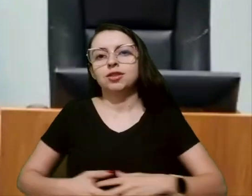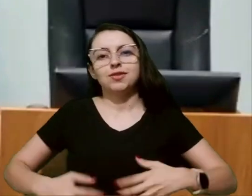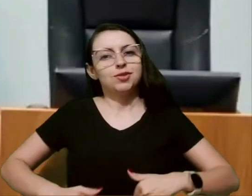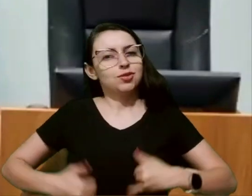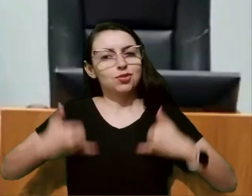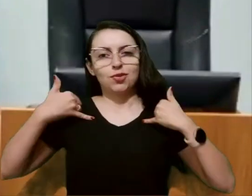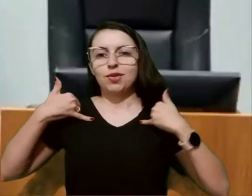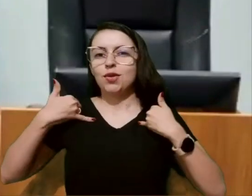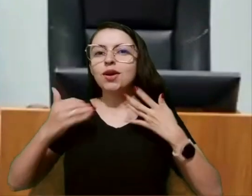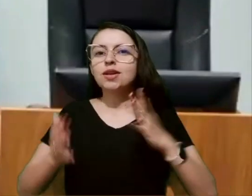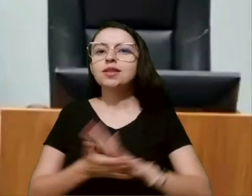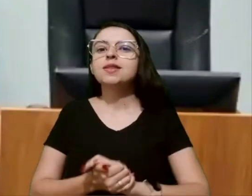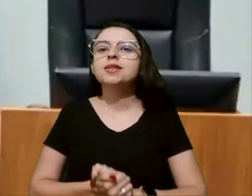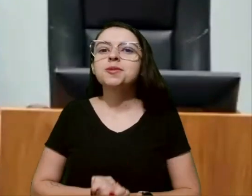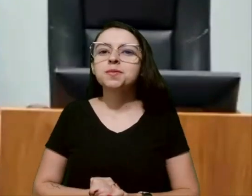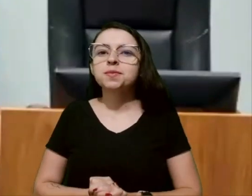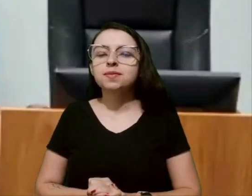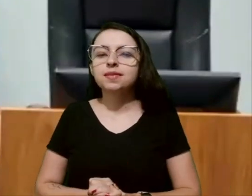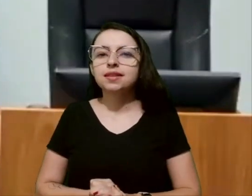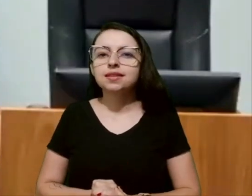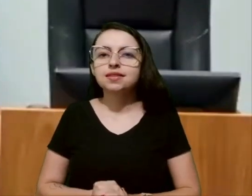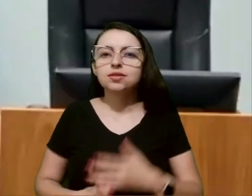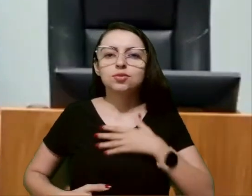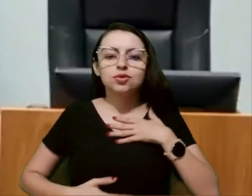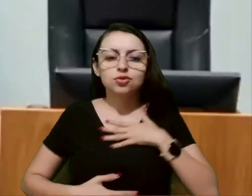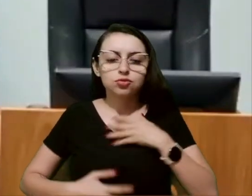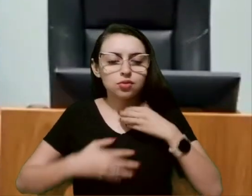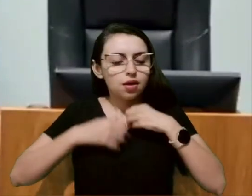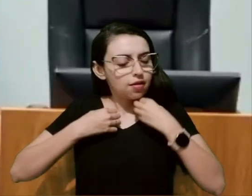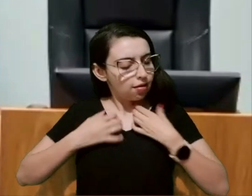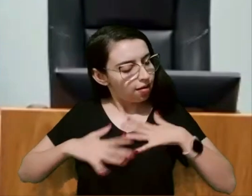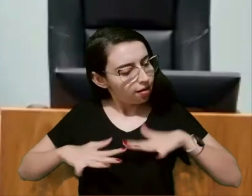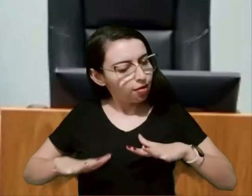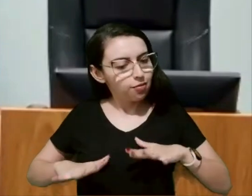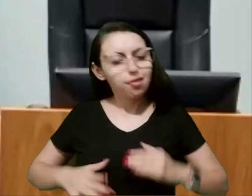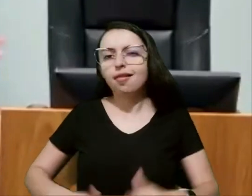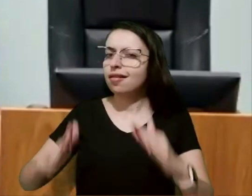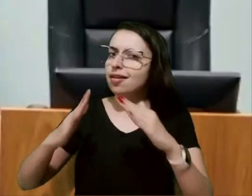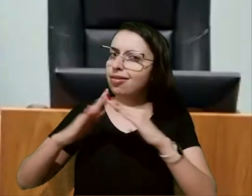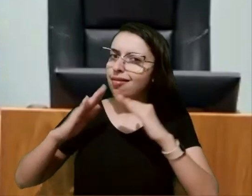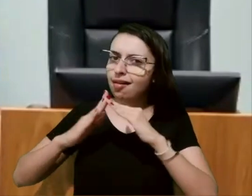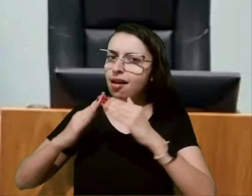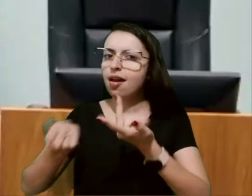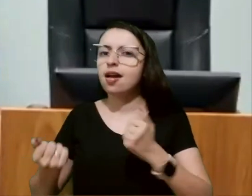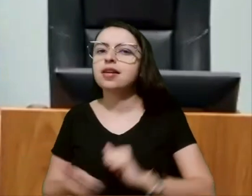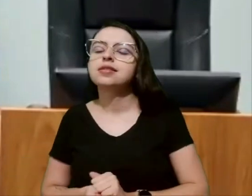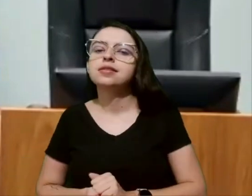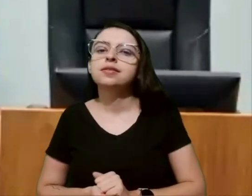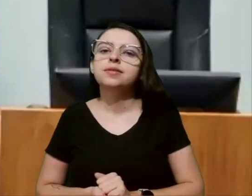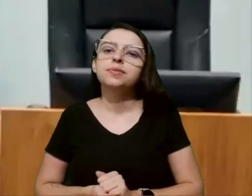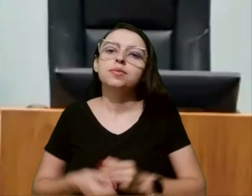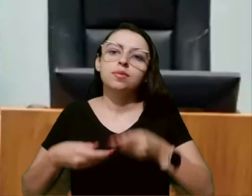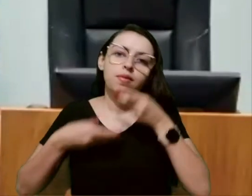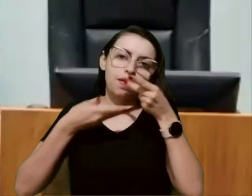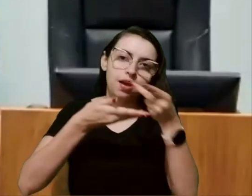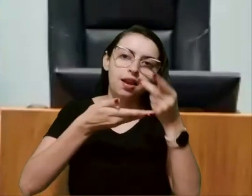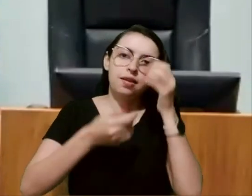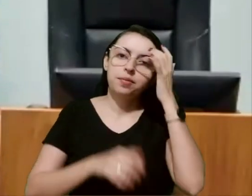honrados e sinta-se à vontade, sinta-se em sua casa e já lhe passo a